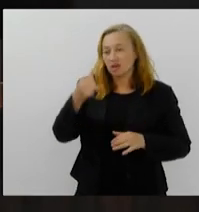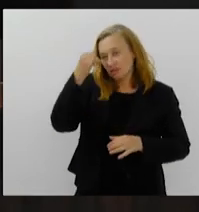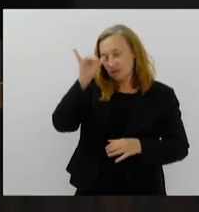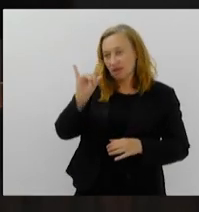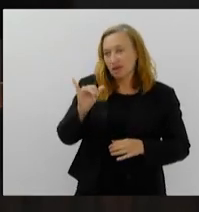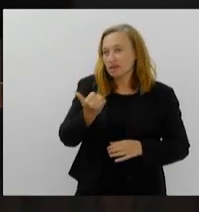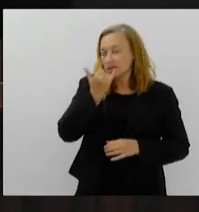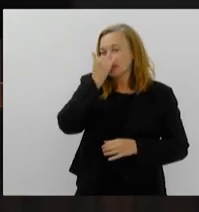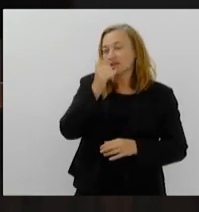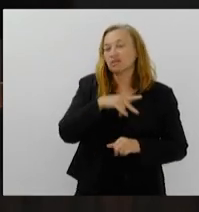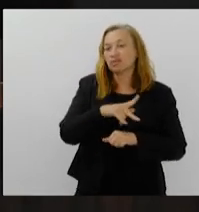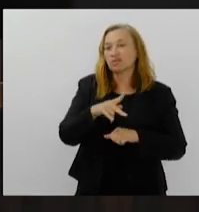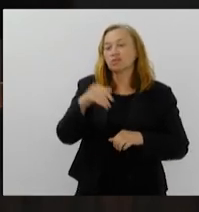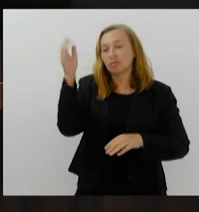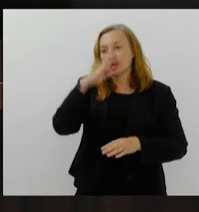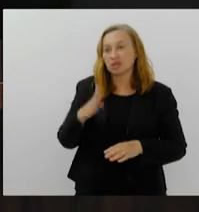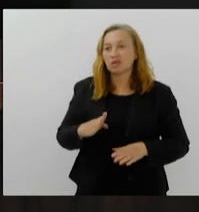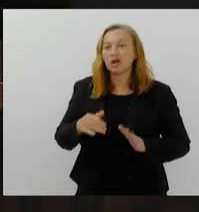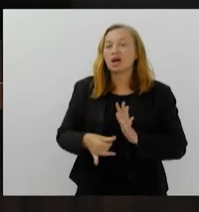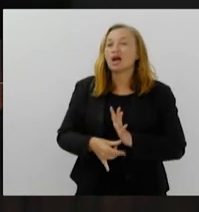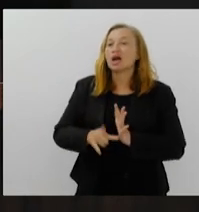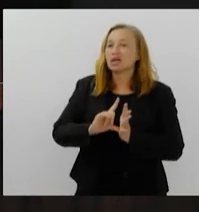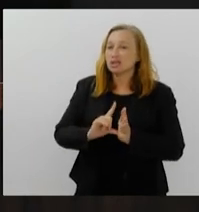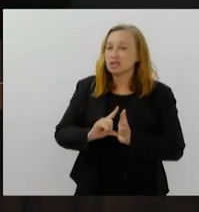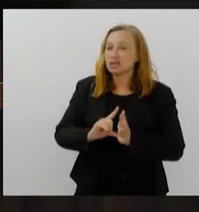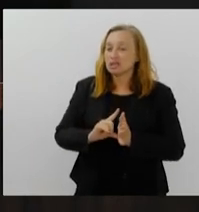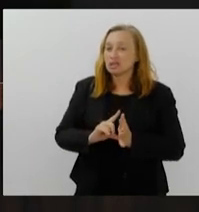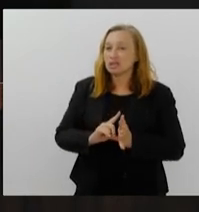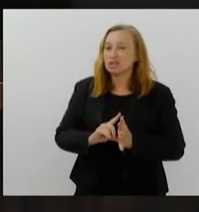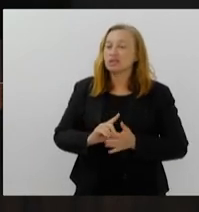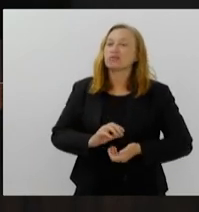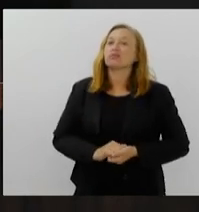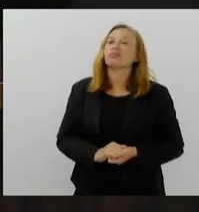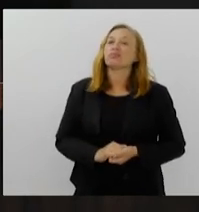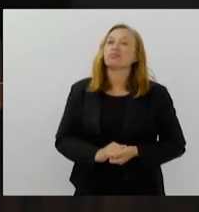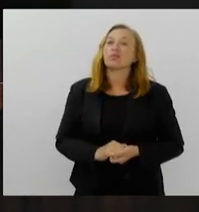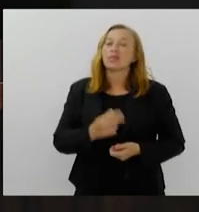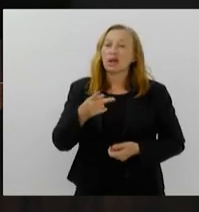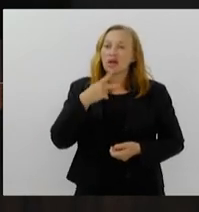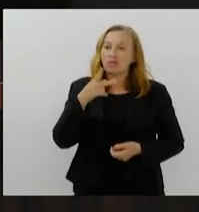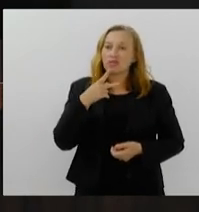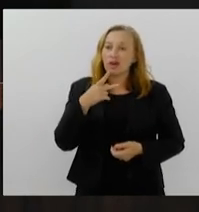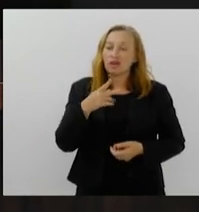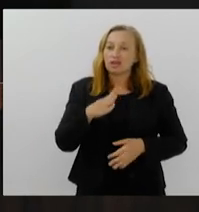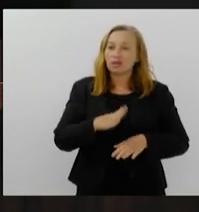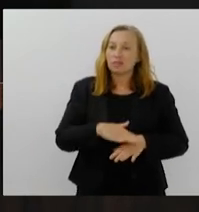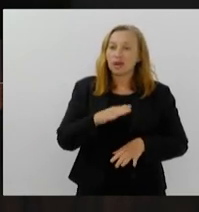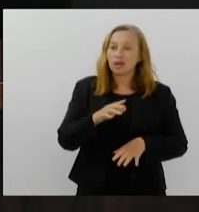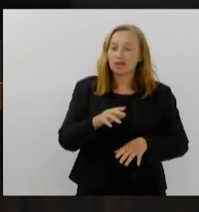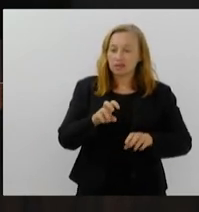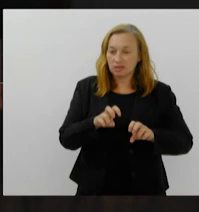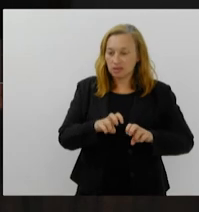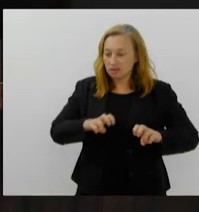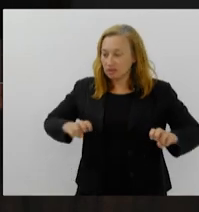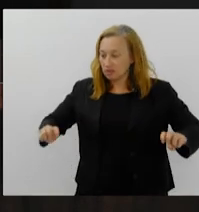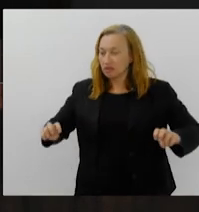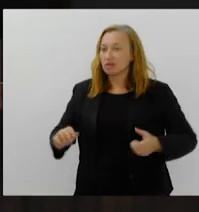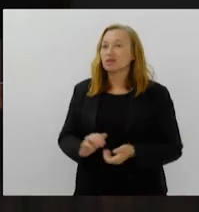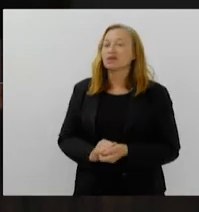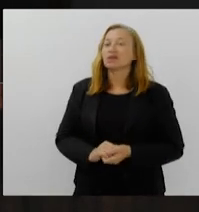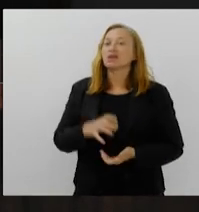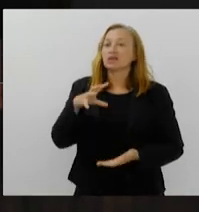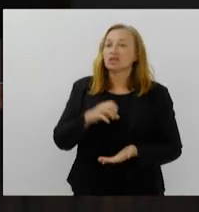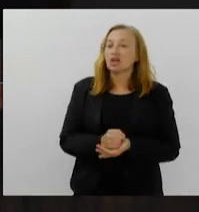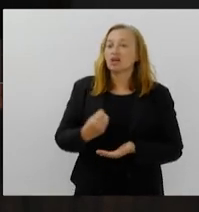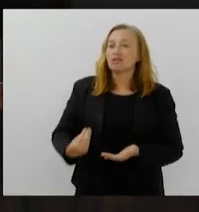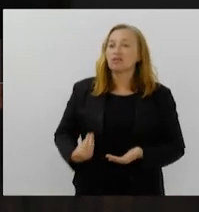Brasil. Quero agora, antes de passarmos a fala para os demais membros da mesa, registrar a presença